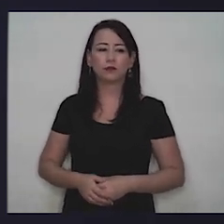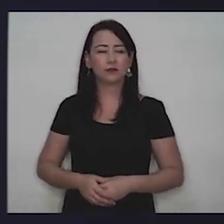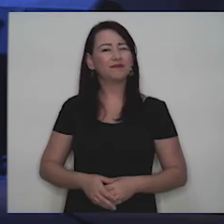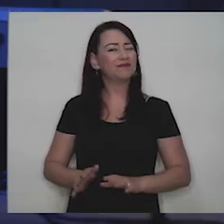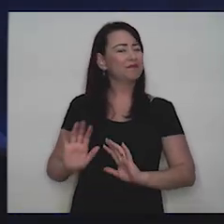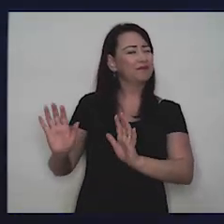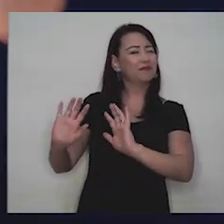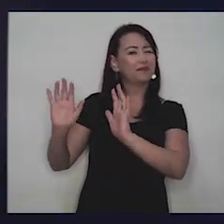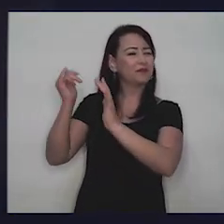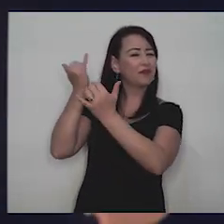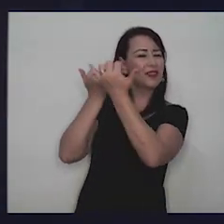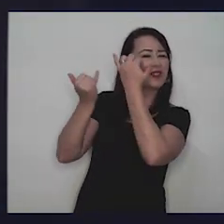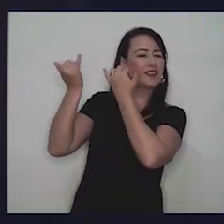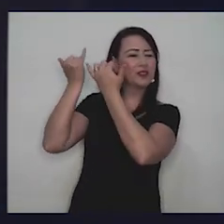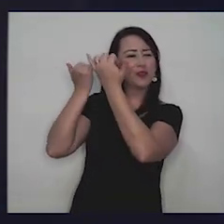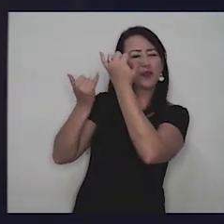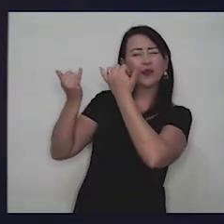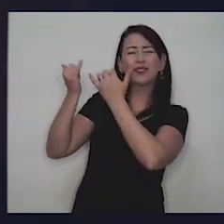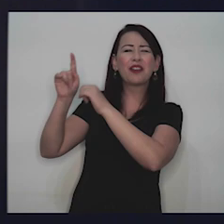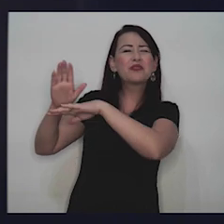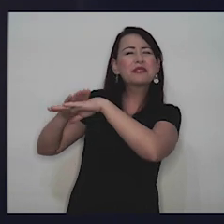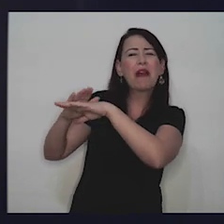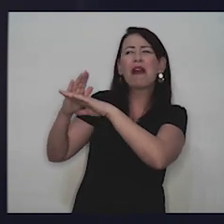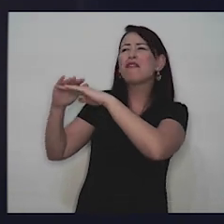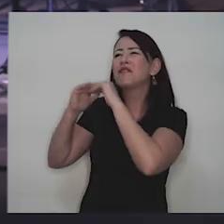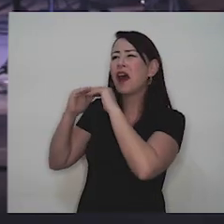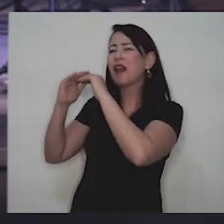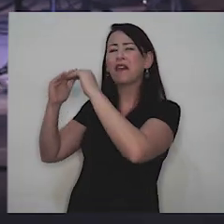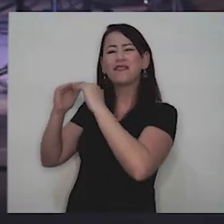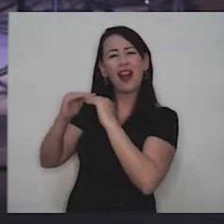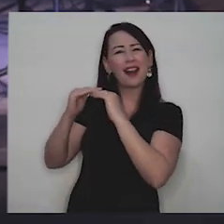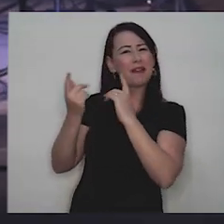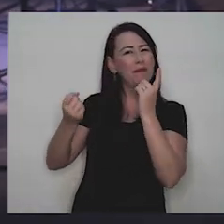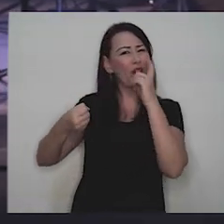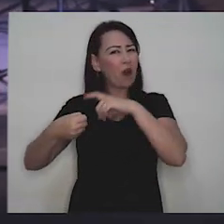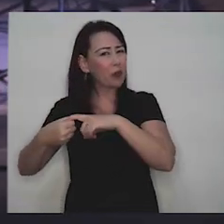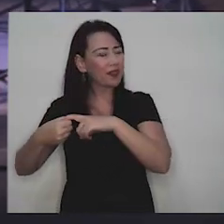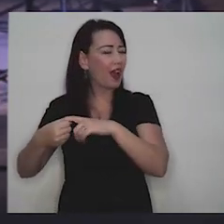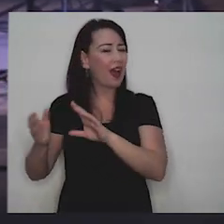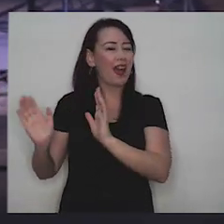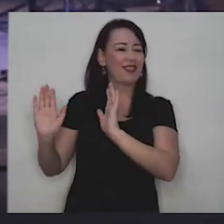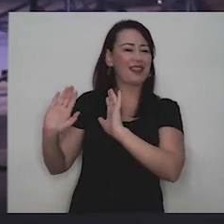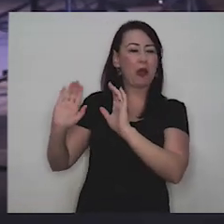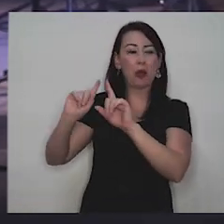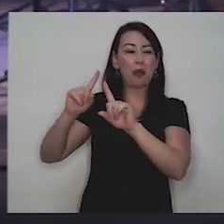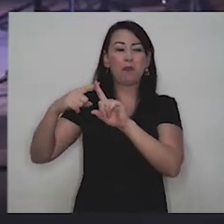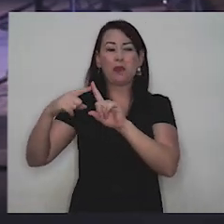Escutar da sua boca que é pra eu voltar, que eu que sou louca,